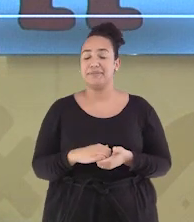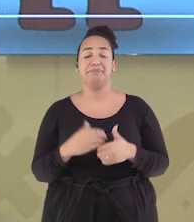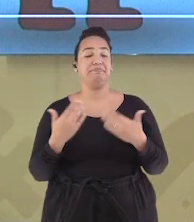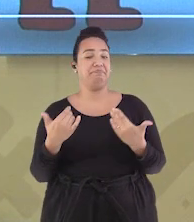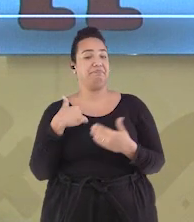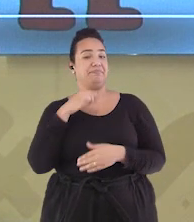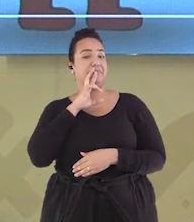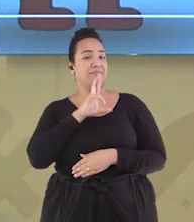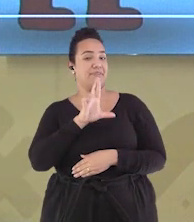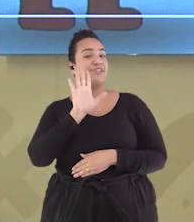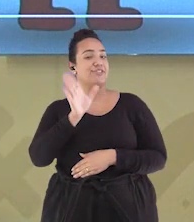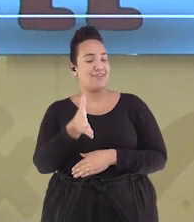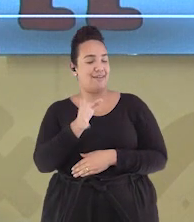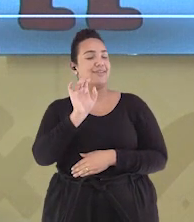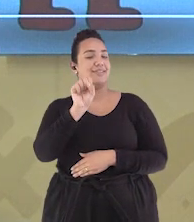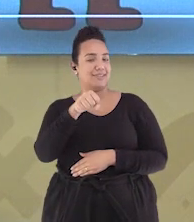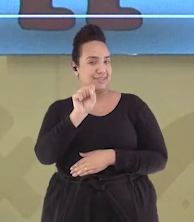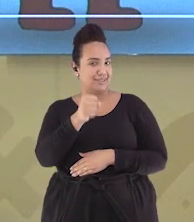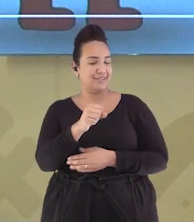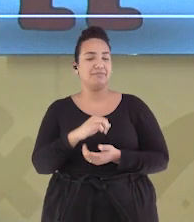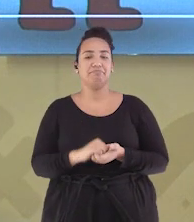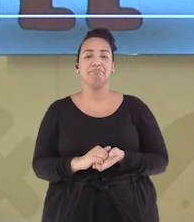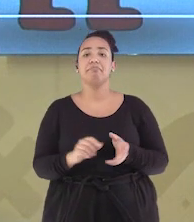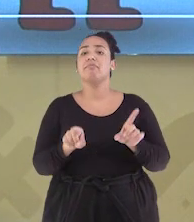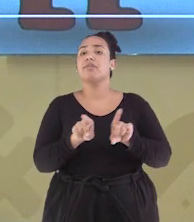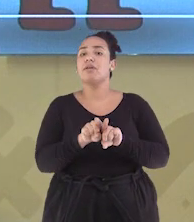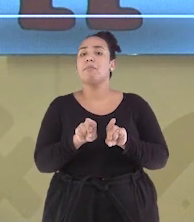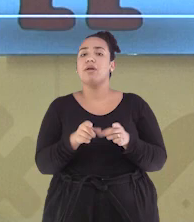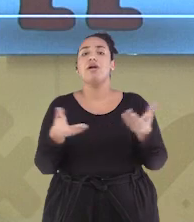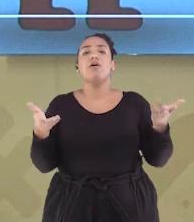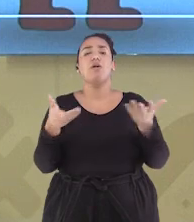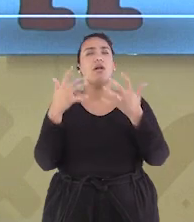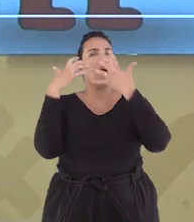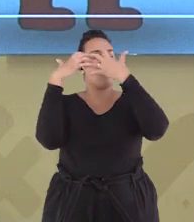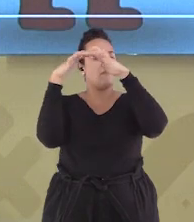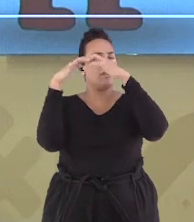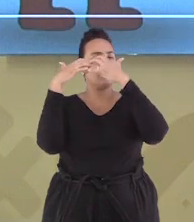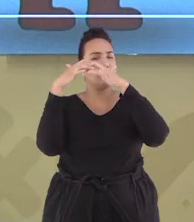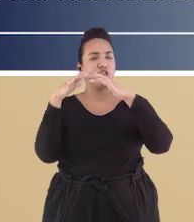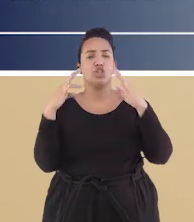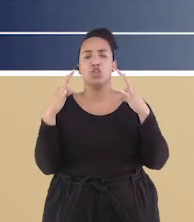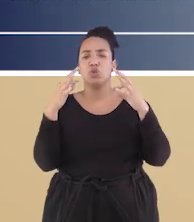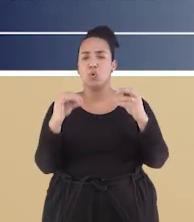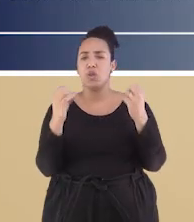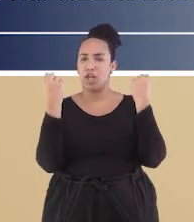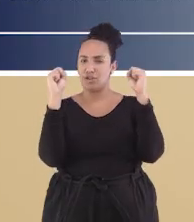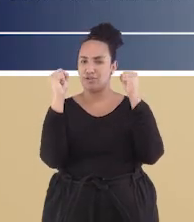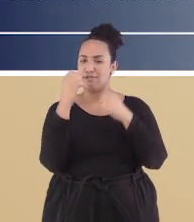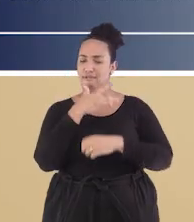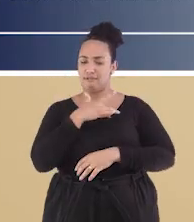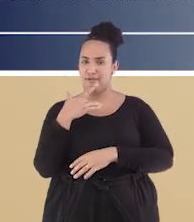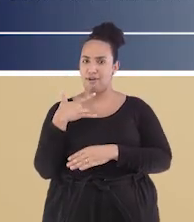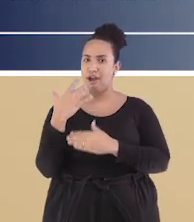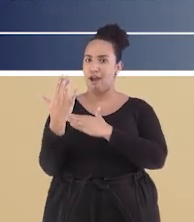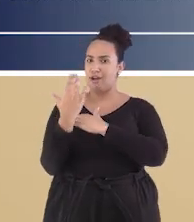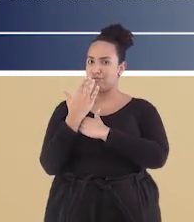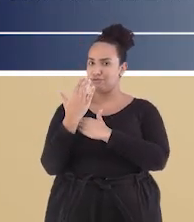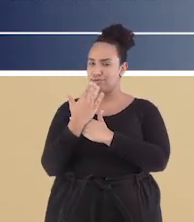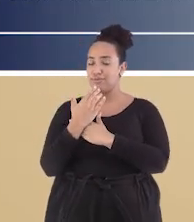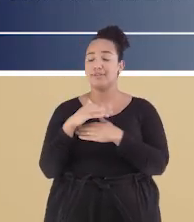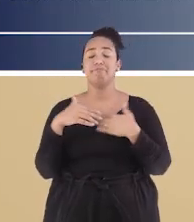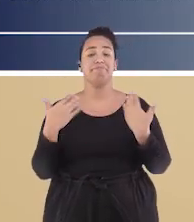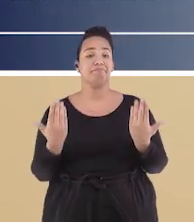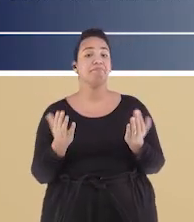E partindo para outra reflexão, será que todo tipo de ginástica faz bem à saúde? Antes de continuar nosso